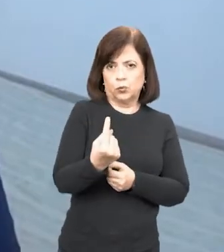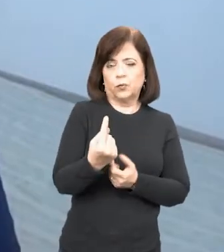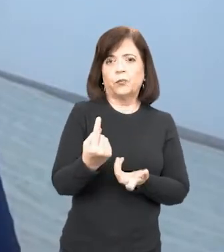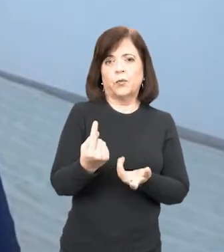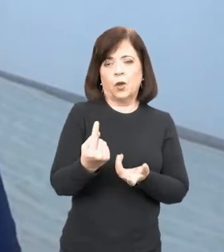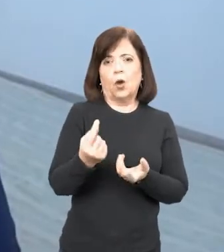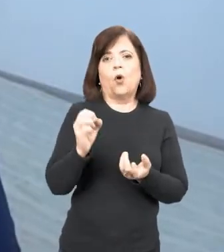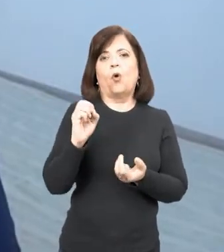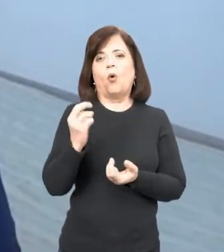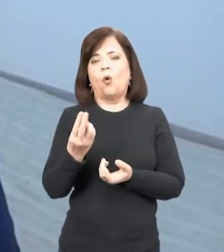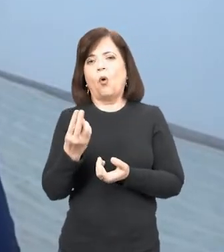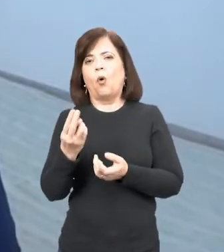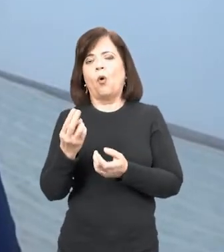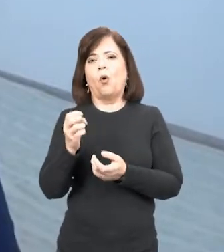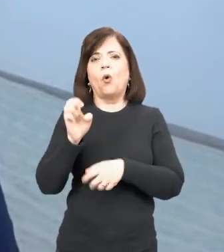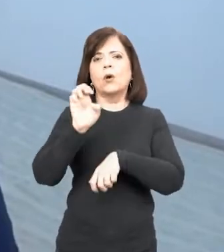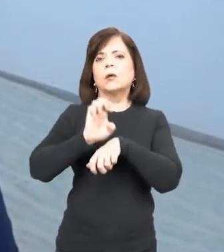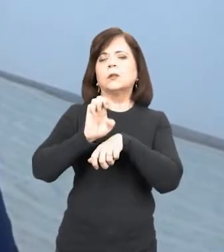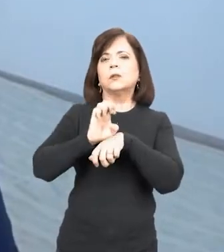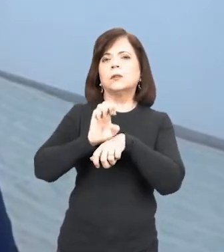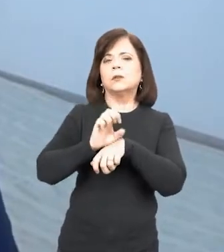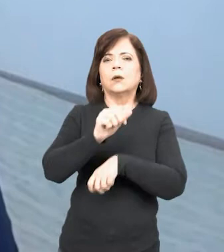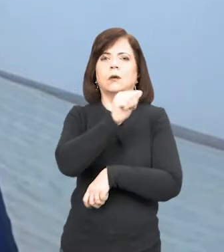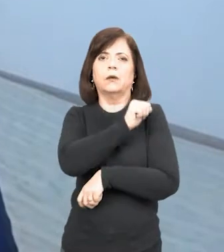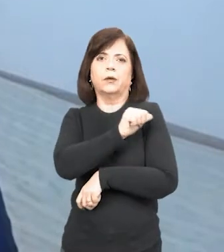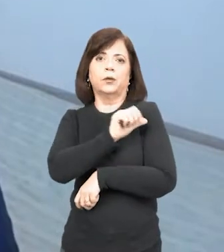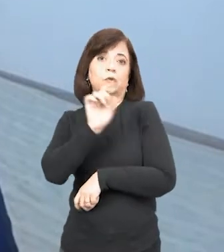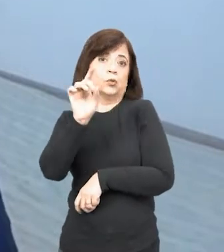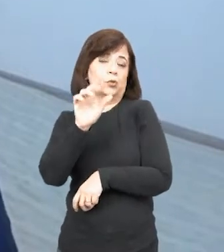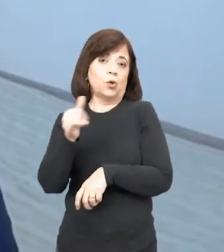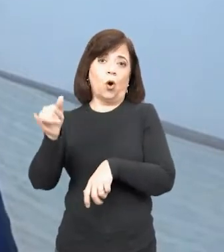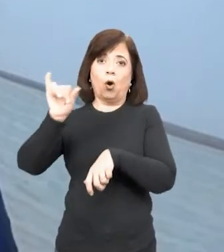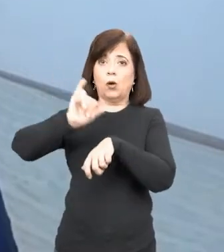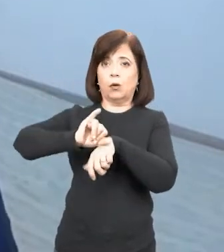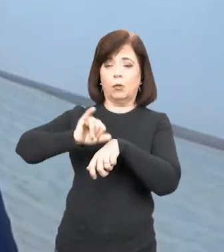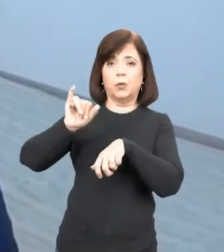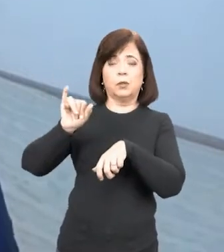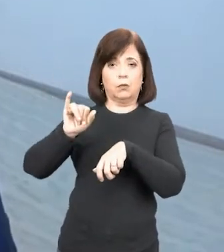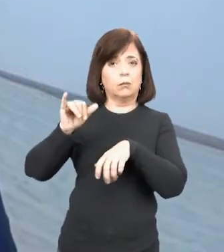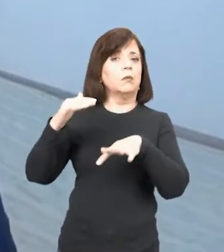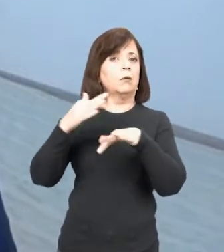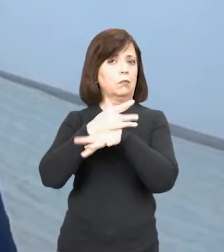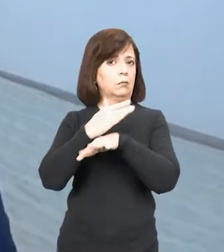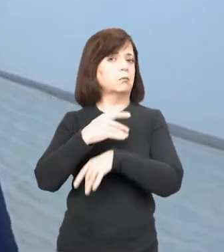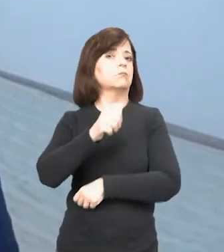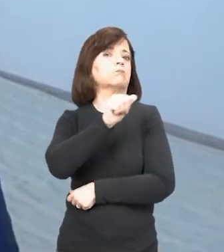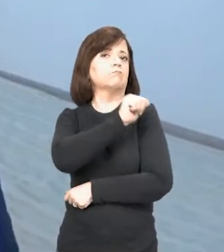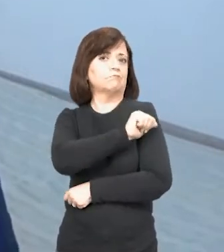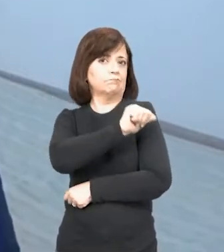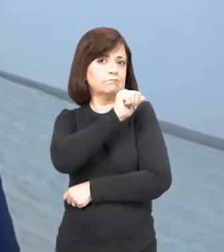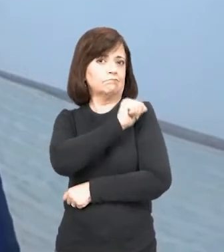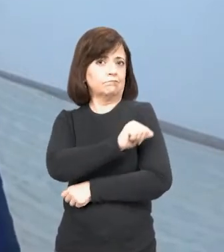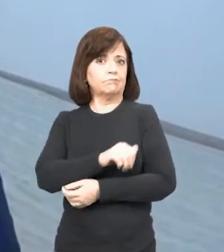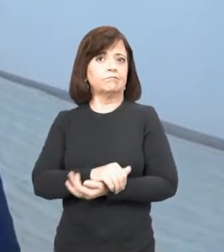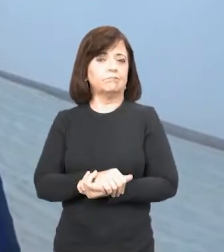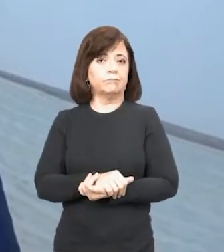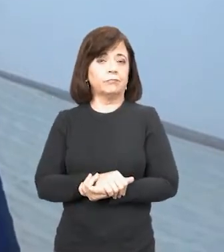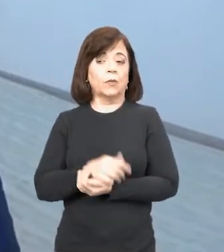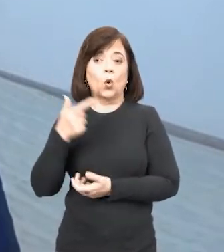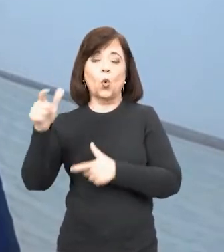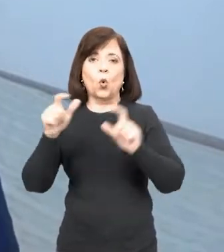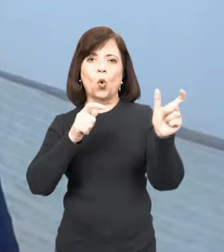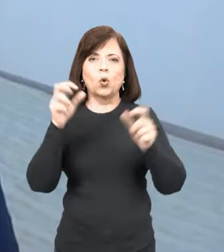município ou com relação somente ao estado do Rio de Janeiro, a gente só tem na capital, aqui no município do Rio de Janeiro. Os outros promotores